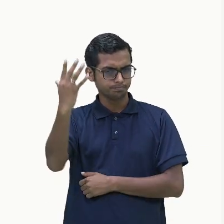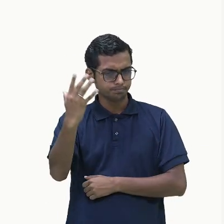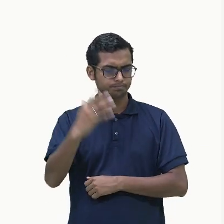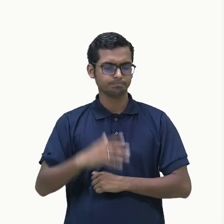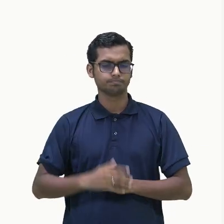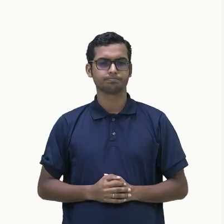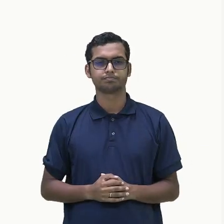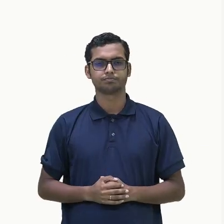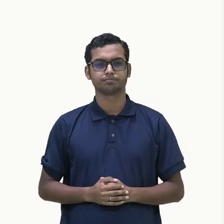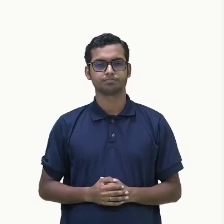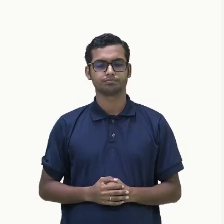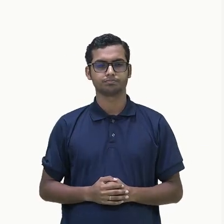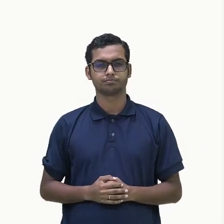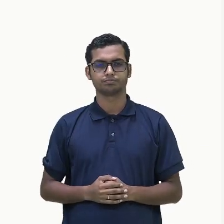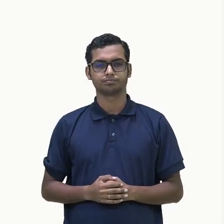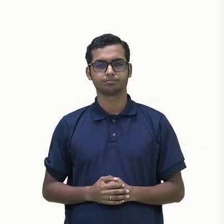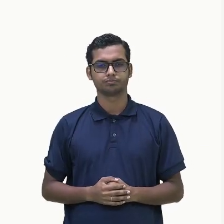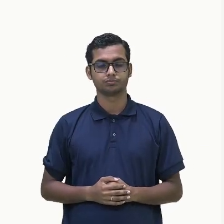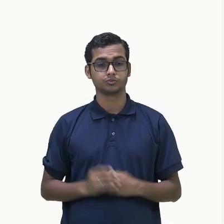2 quintos